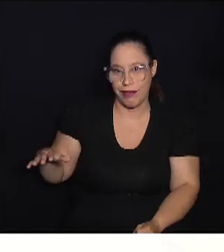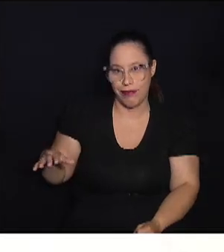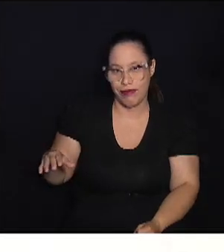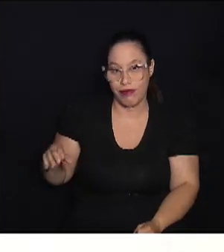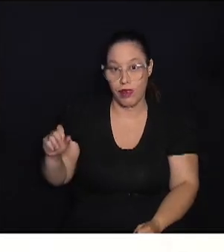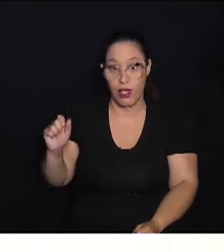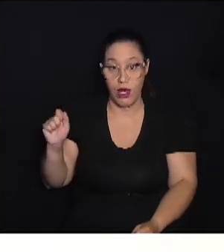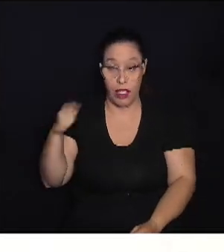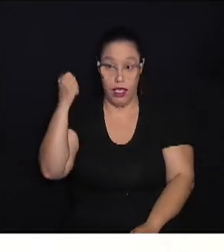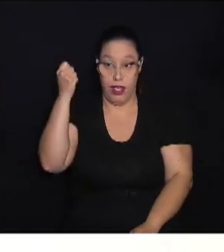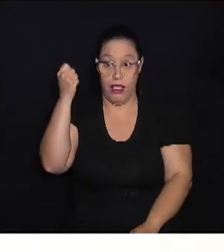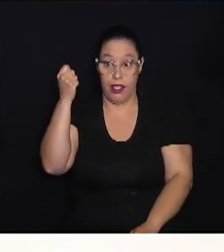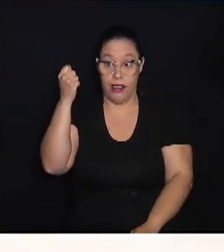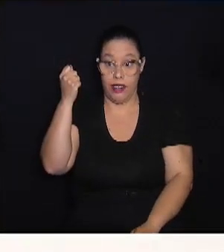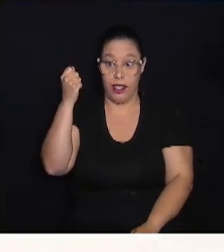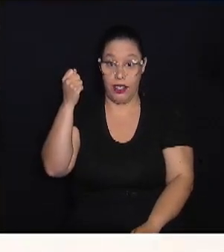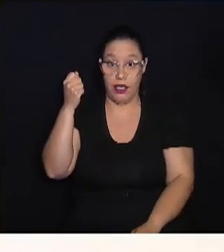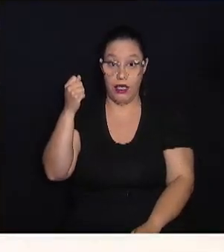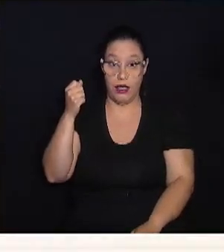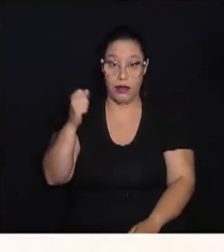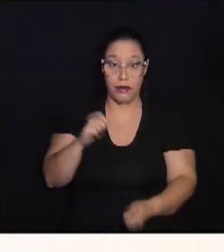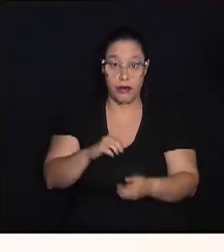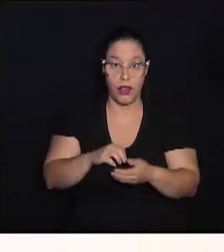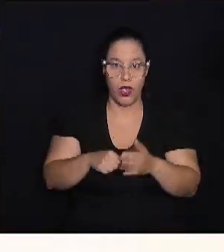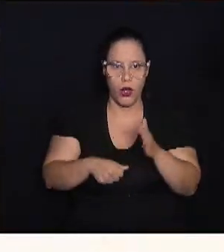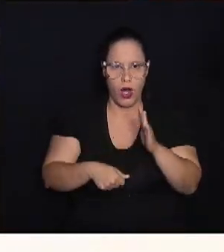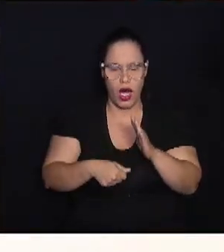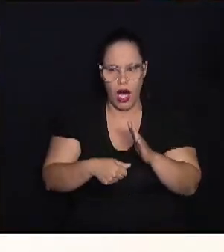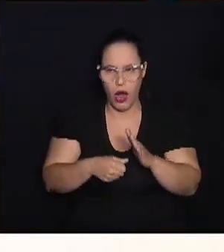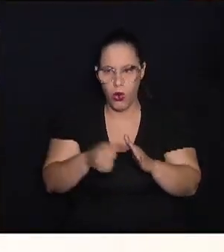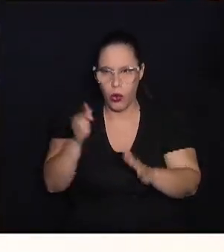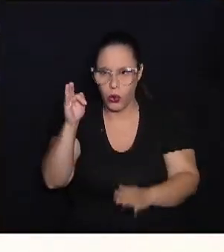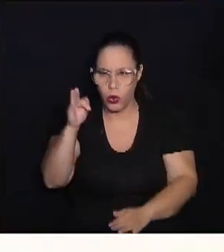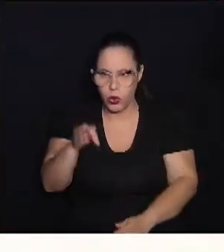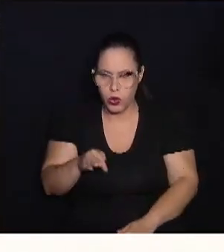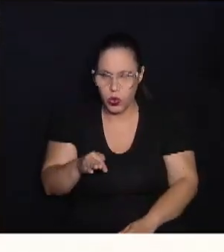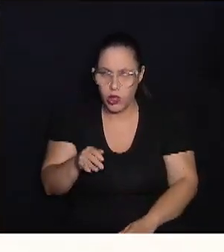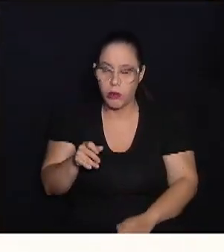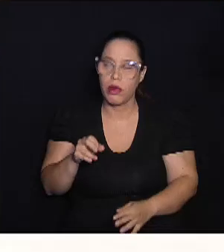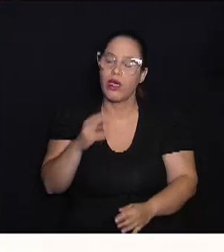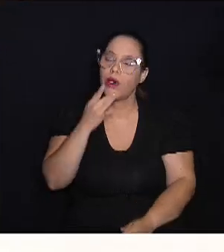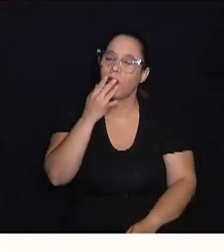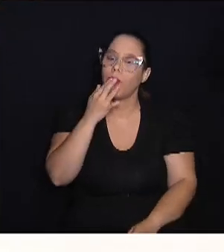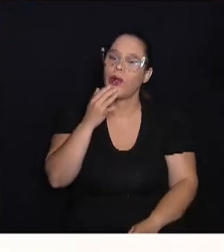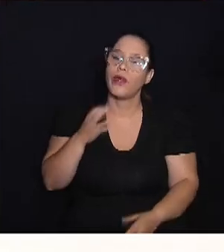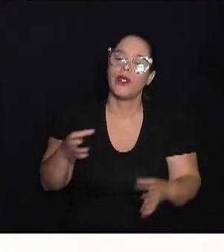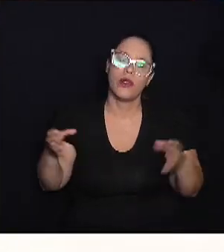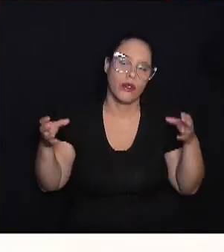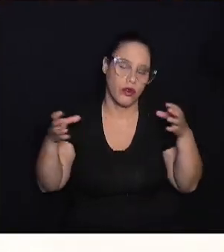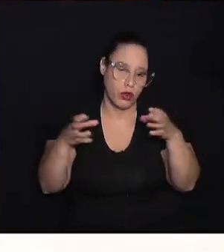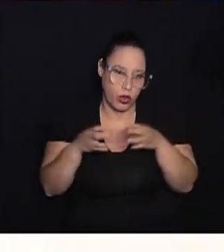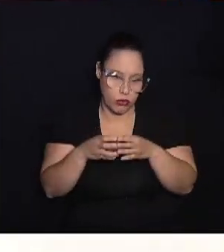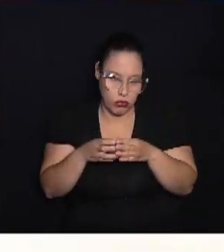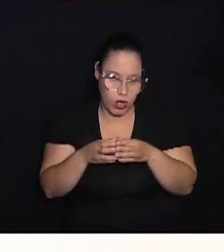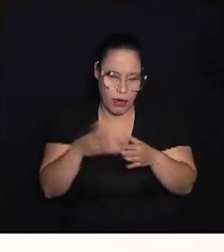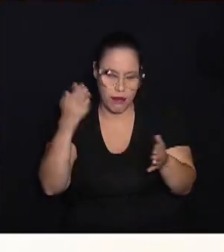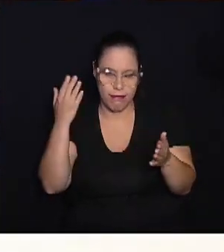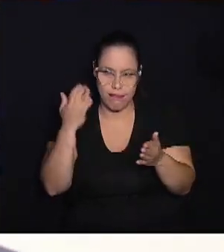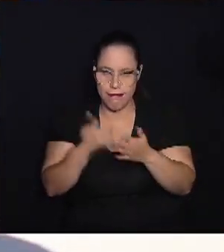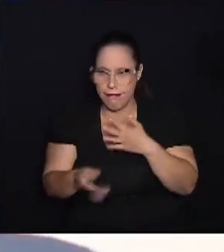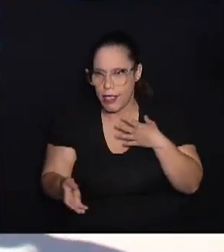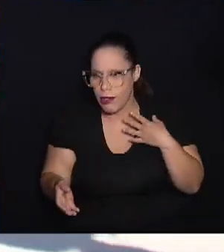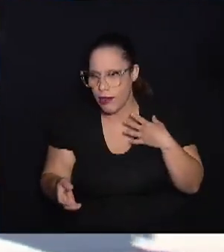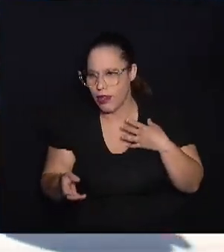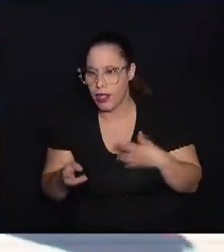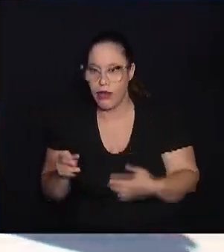virá primeiro o Highlander, que consegue a última cor, que é a cor branca. Aí depois eles se unem e derrotam o canibal. Gente, e essa atividade